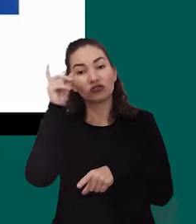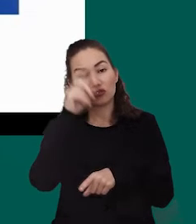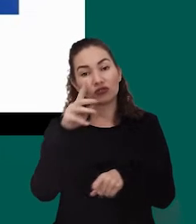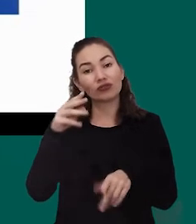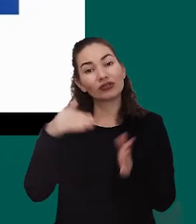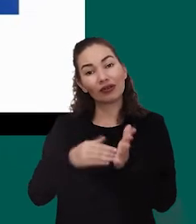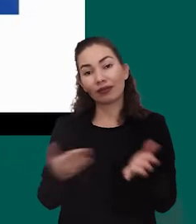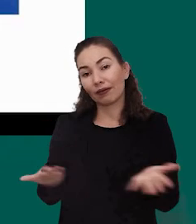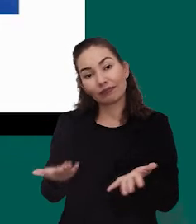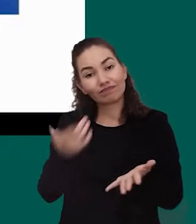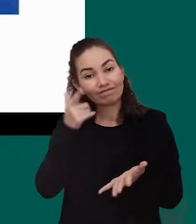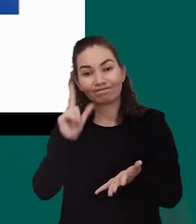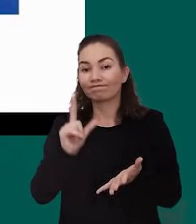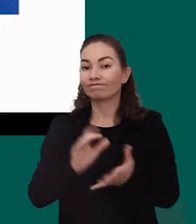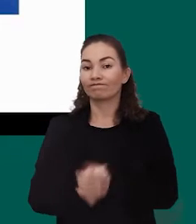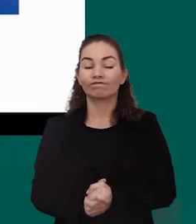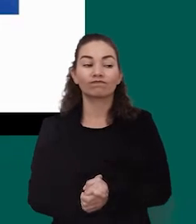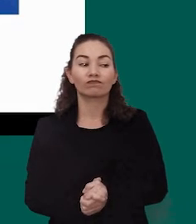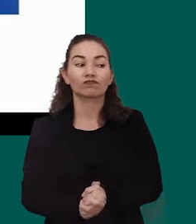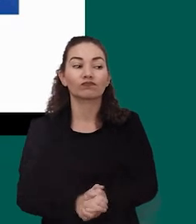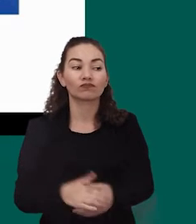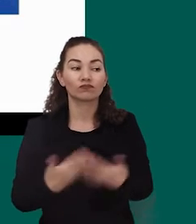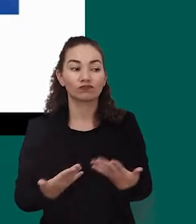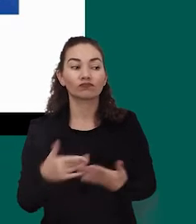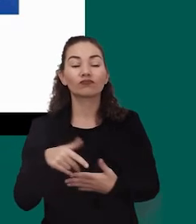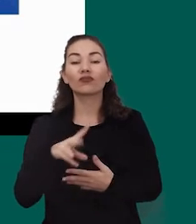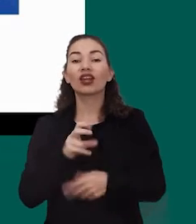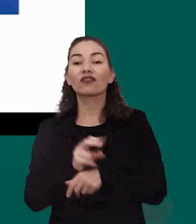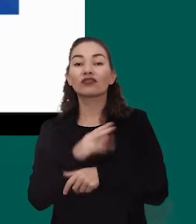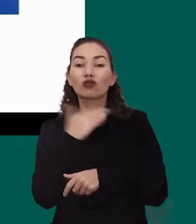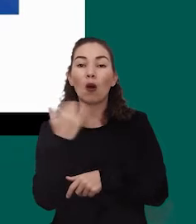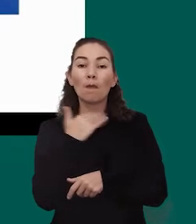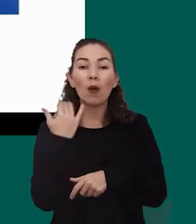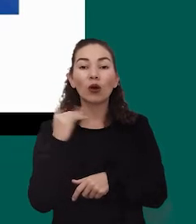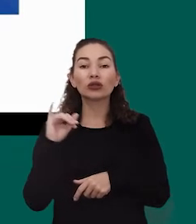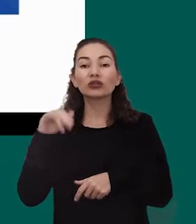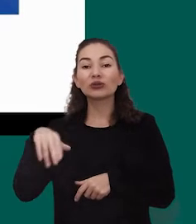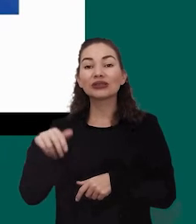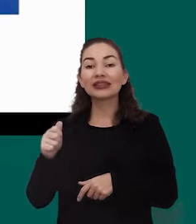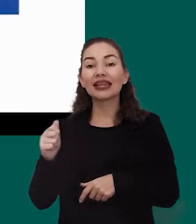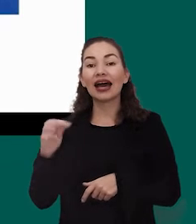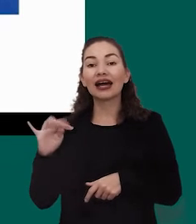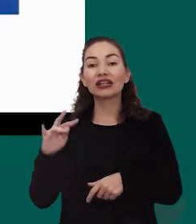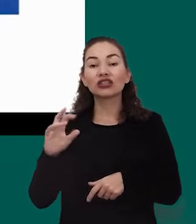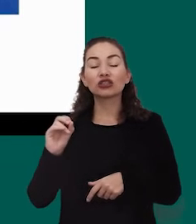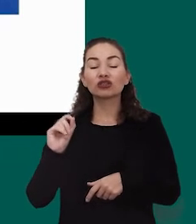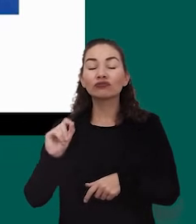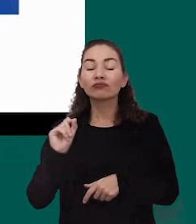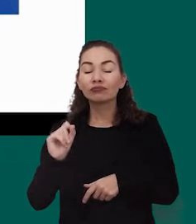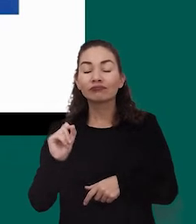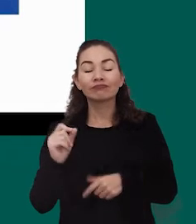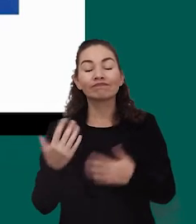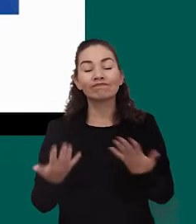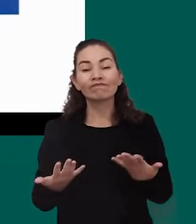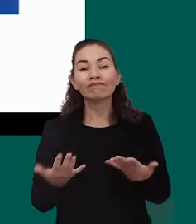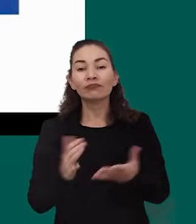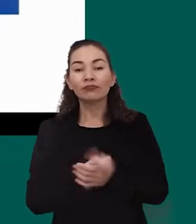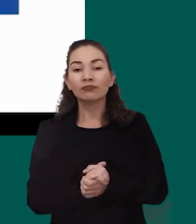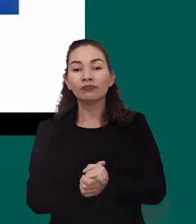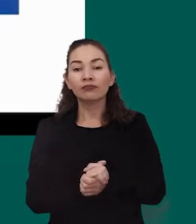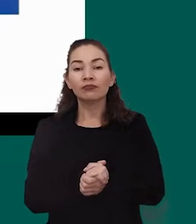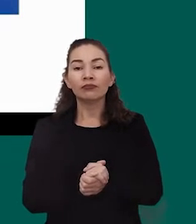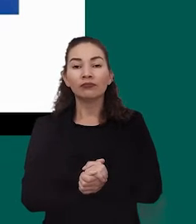até o momento. Vacina de vírus morto inativo. Né? só para constar, esse conceito de